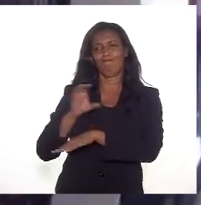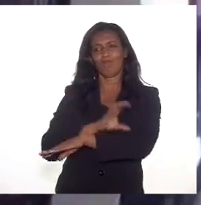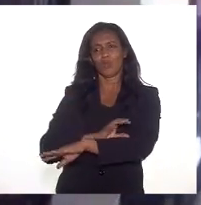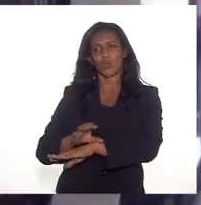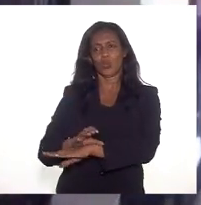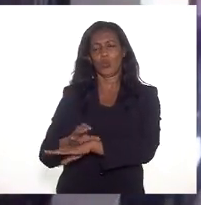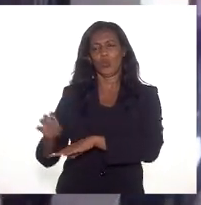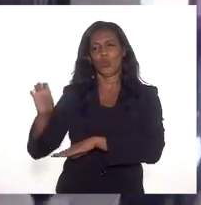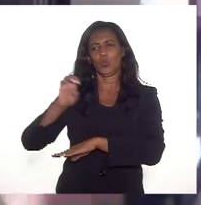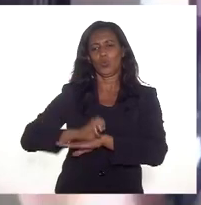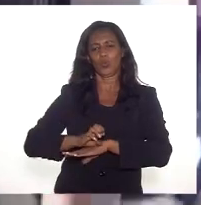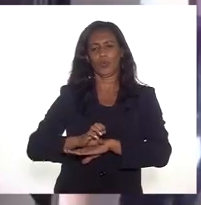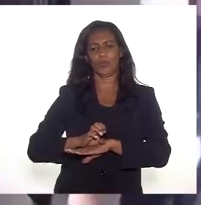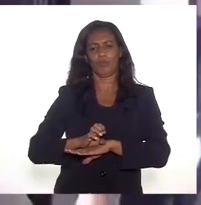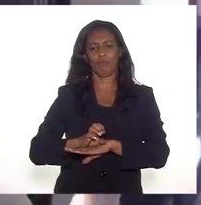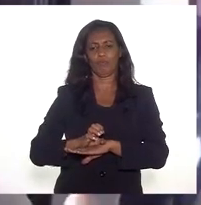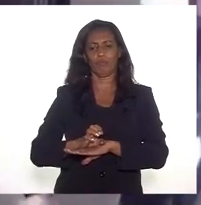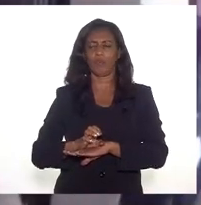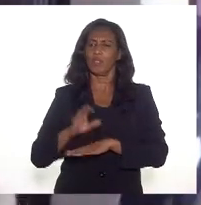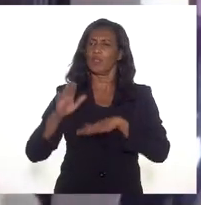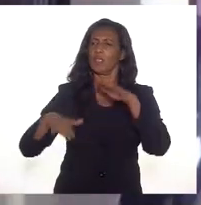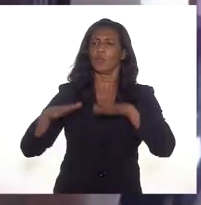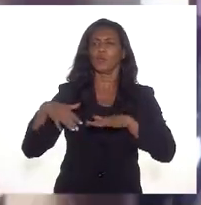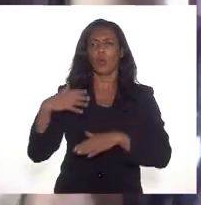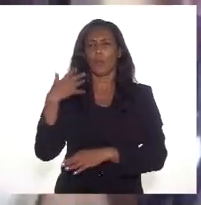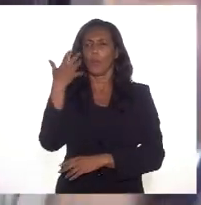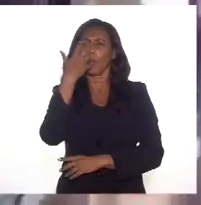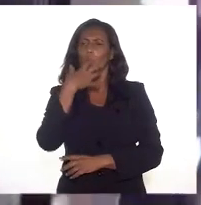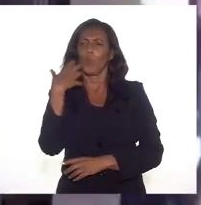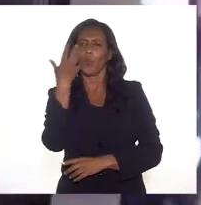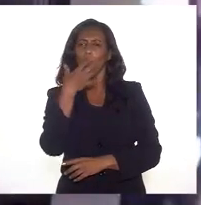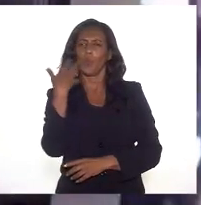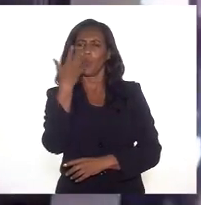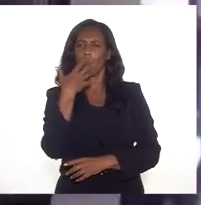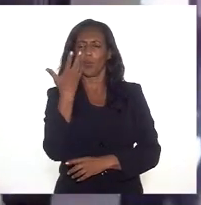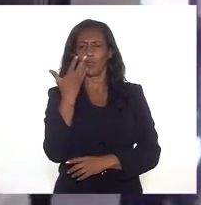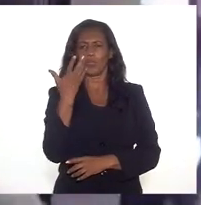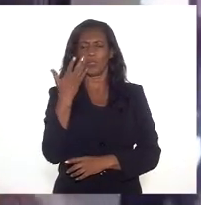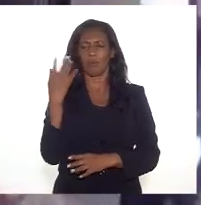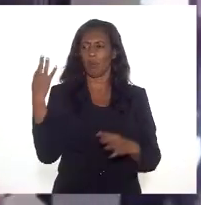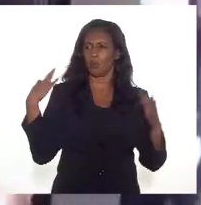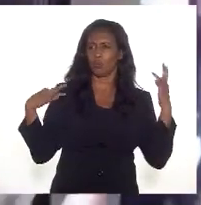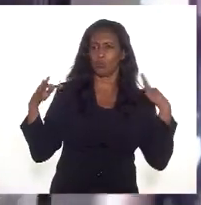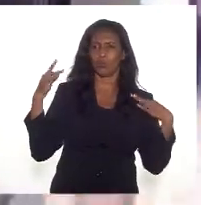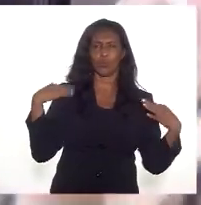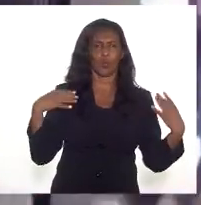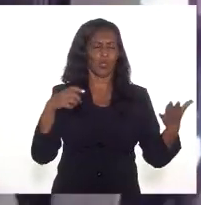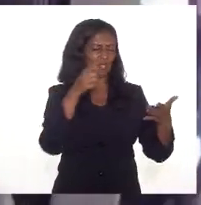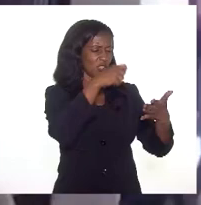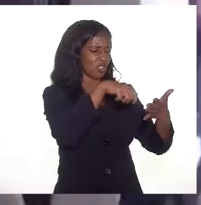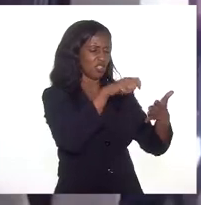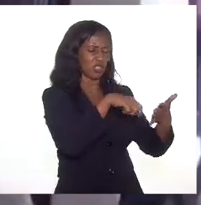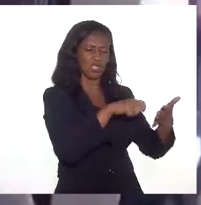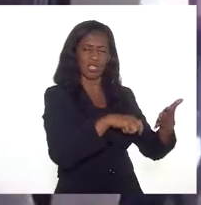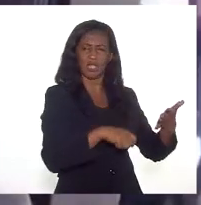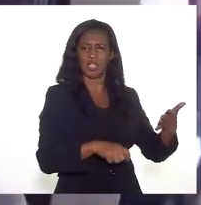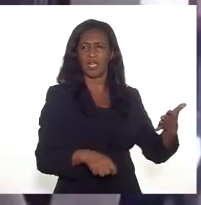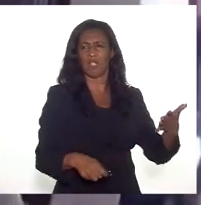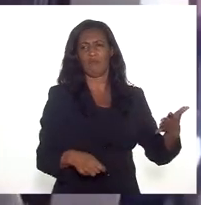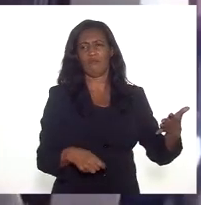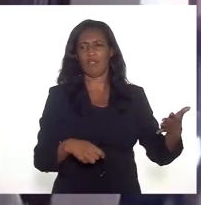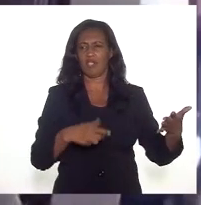nosso Estado. Não só em relação à música, mas articulista que escrevia com